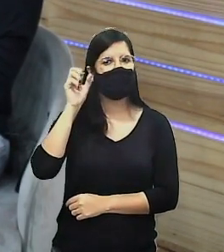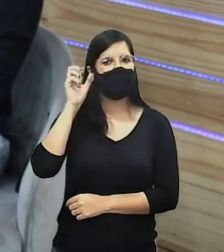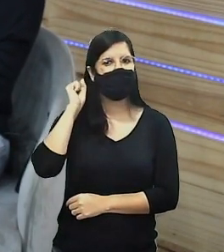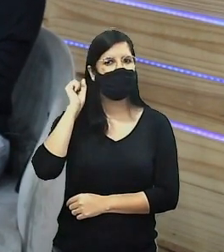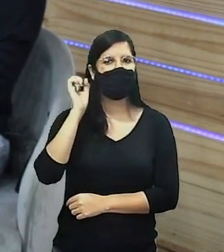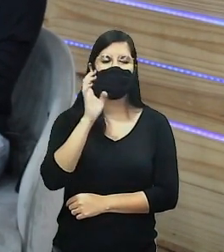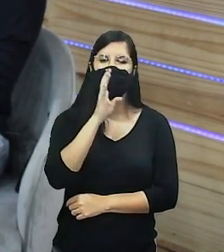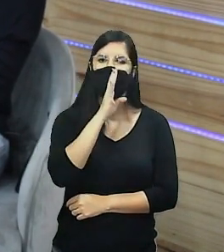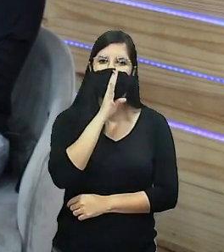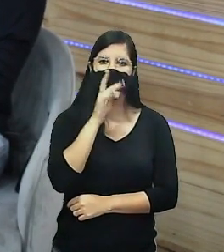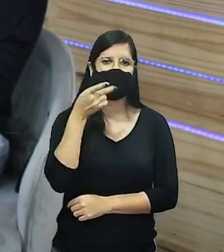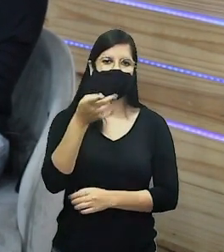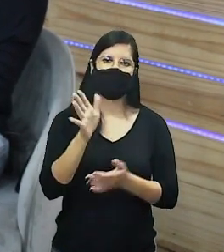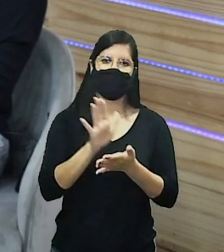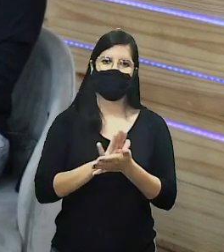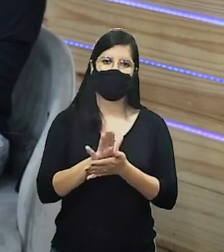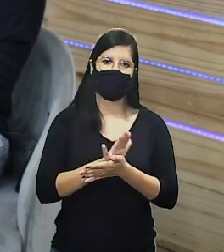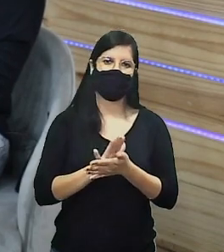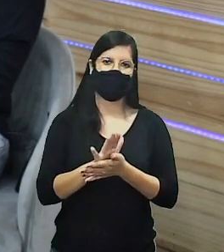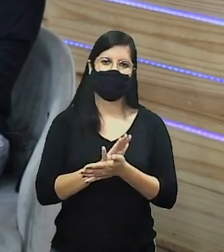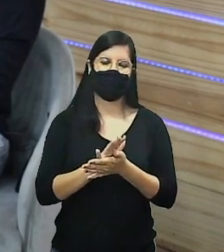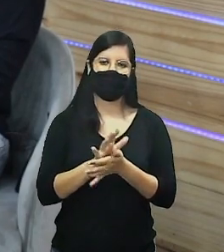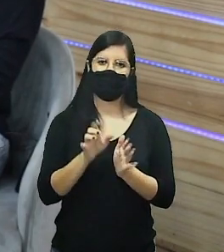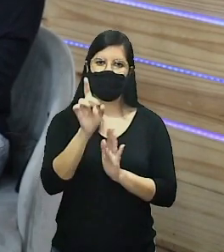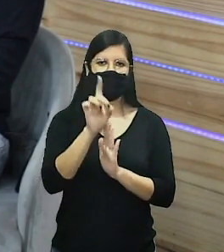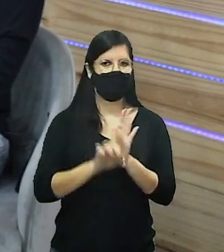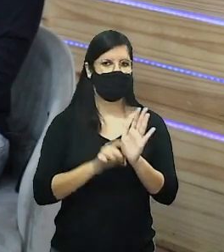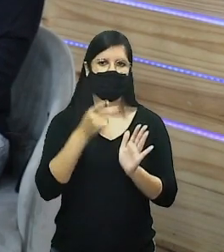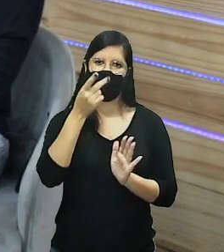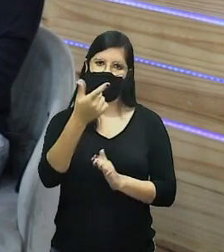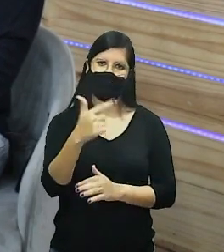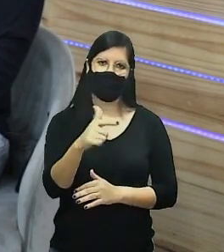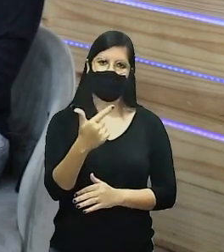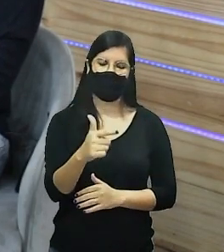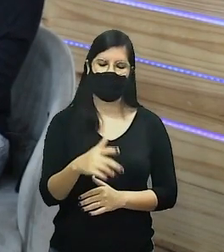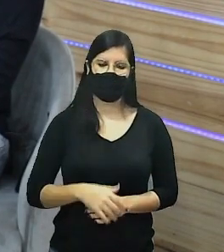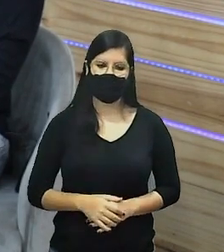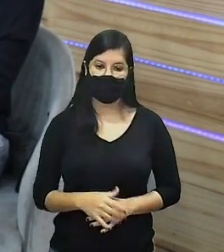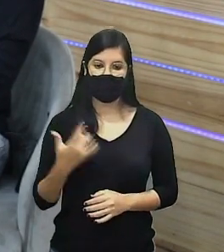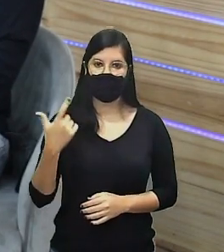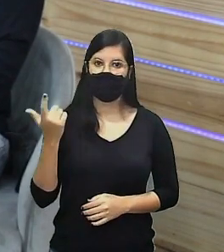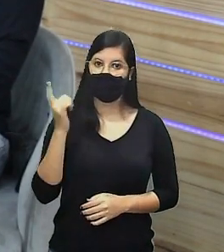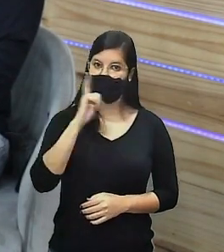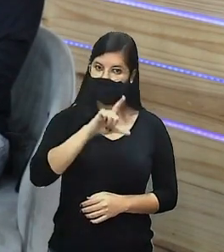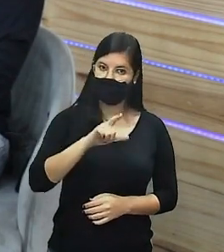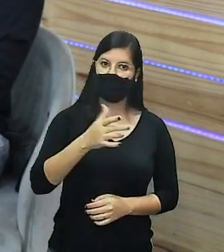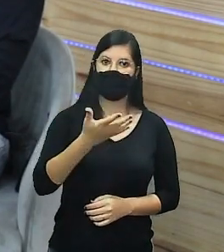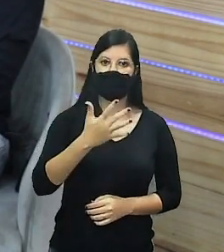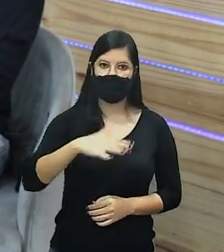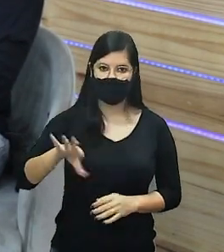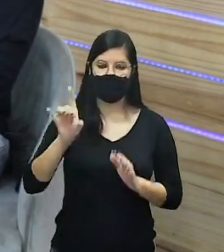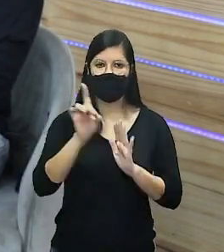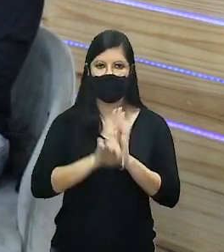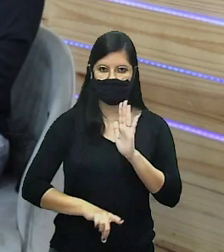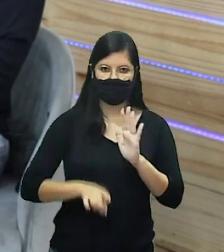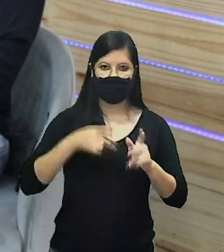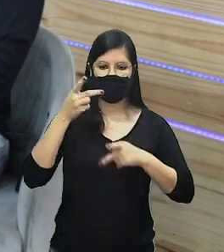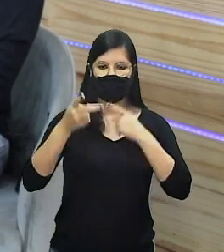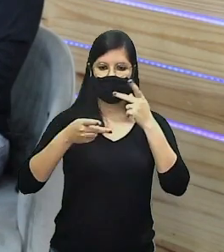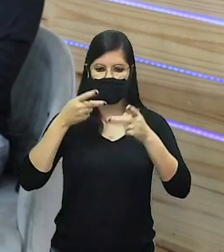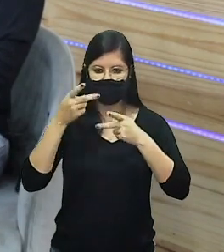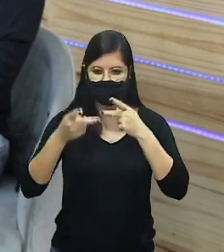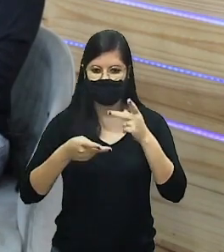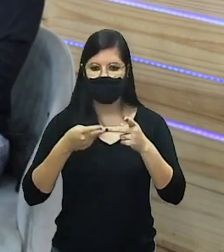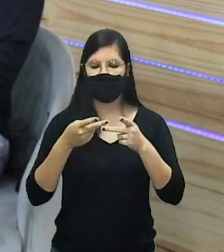lado. Não podia falar, não Exato. tinha essa permissão da fala. Mas a conquista da criança do direito de falar, do